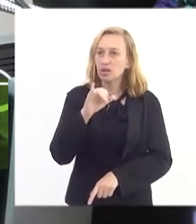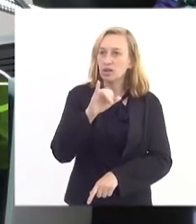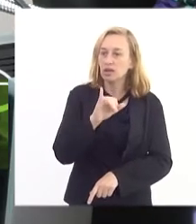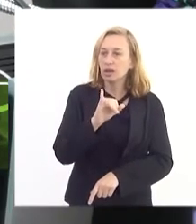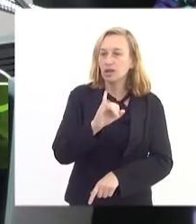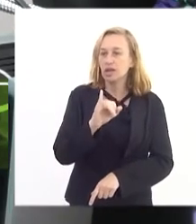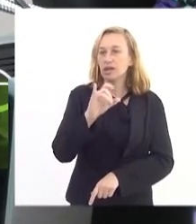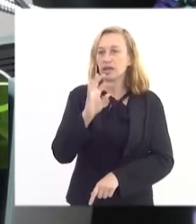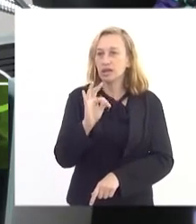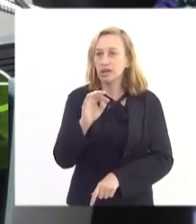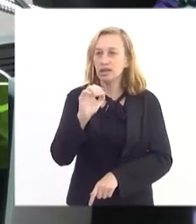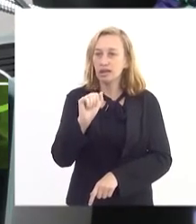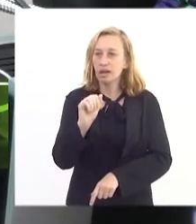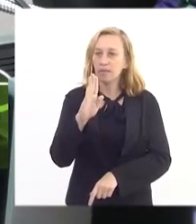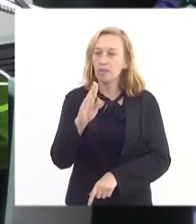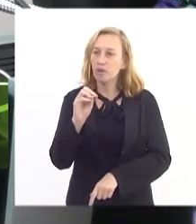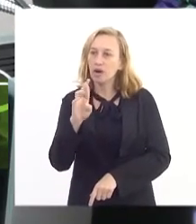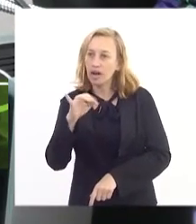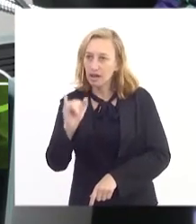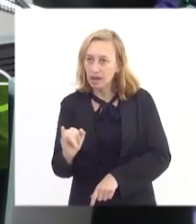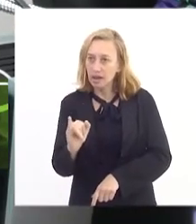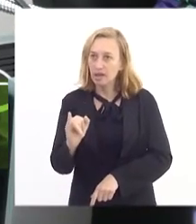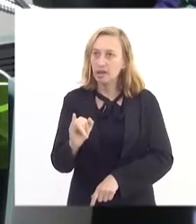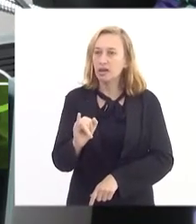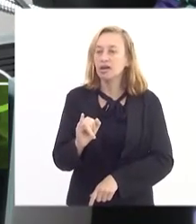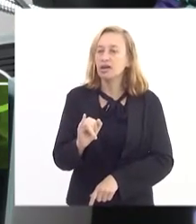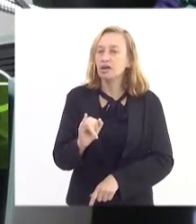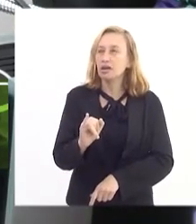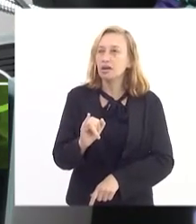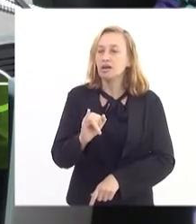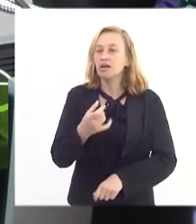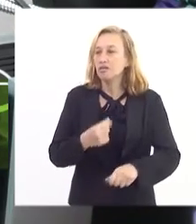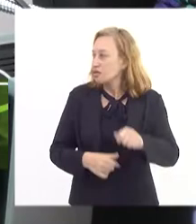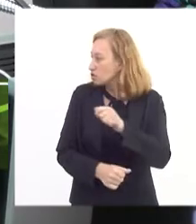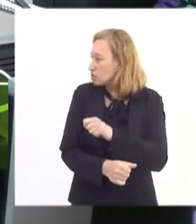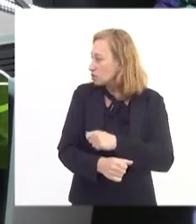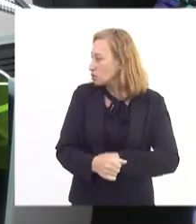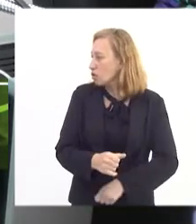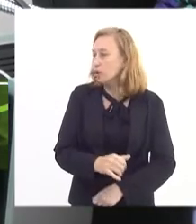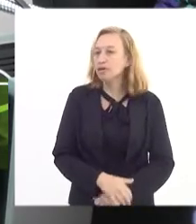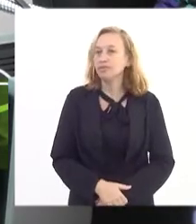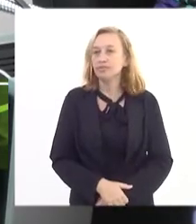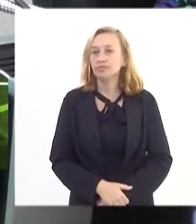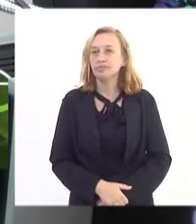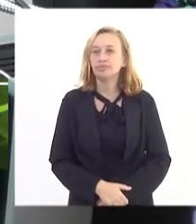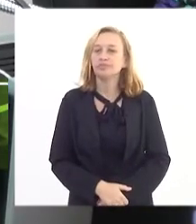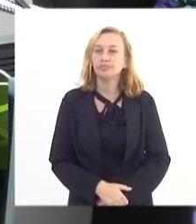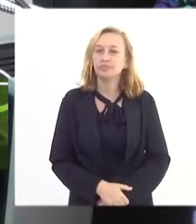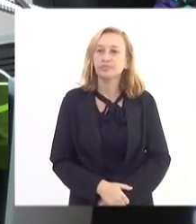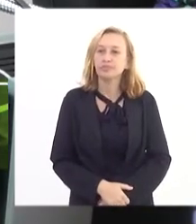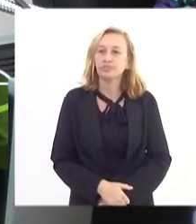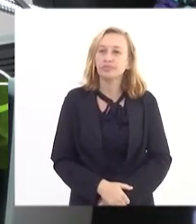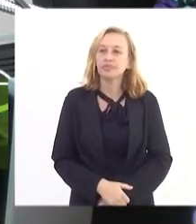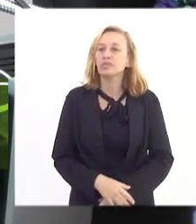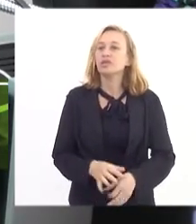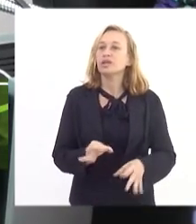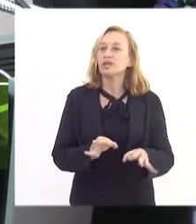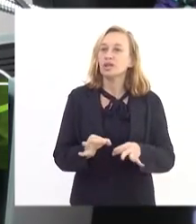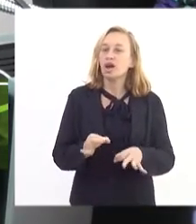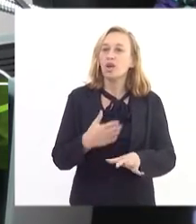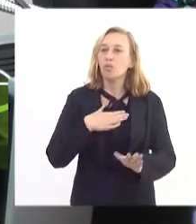ex-Comperja, com investimentos estruturantes. Eu também estou aqui separando no Pacto RJ, no meu